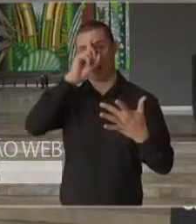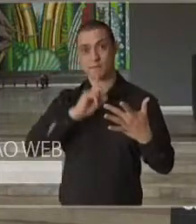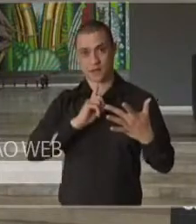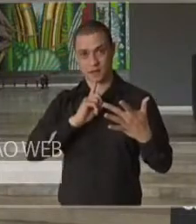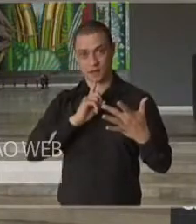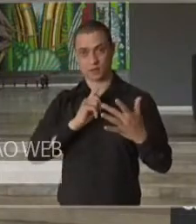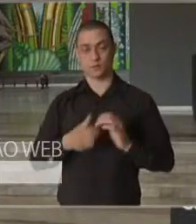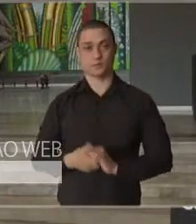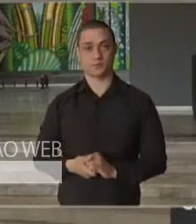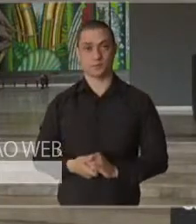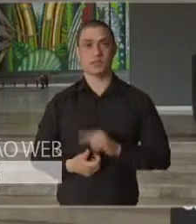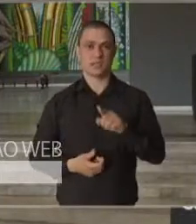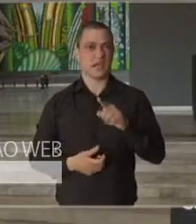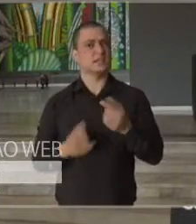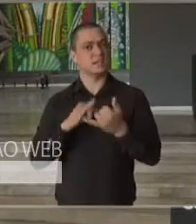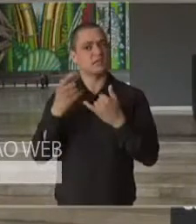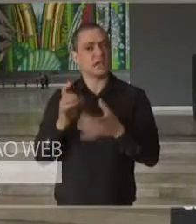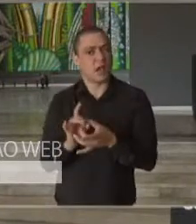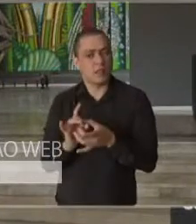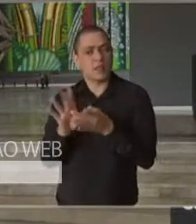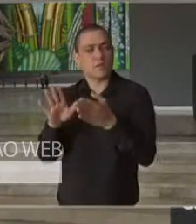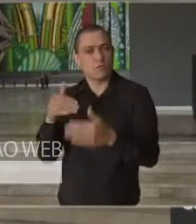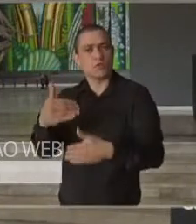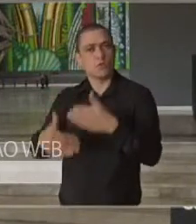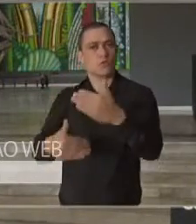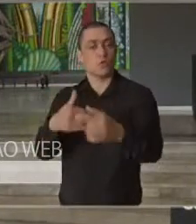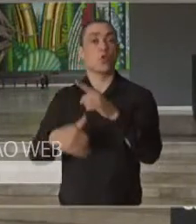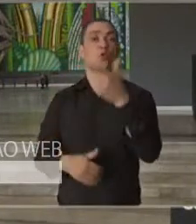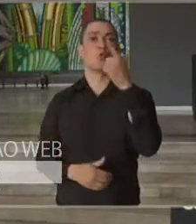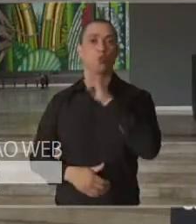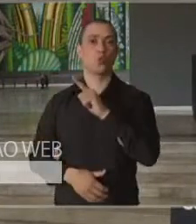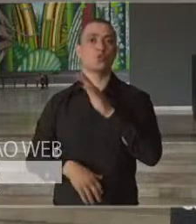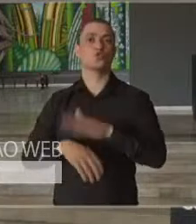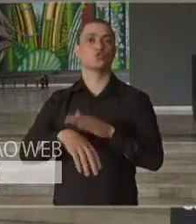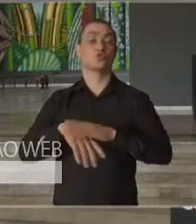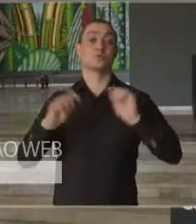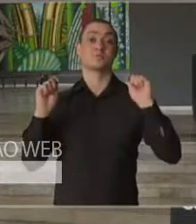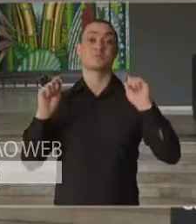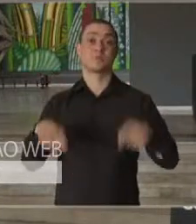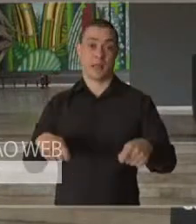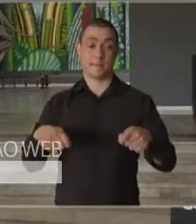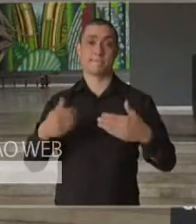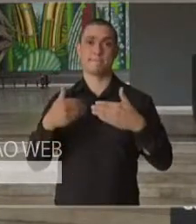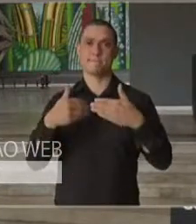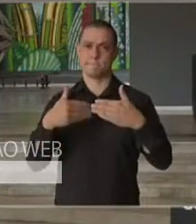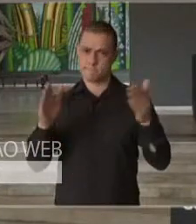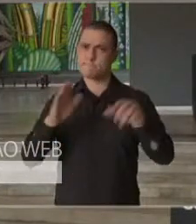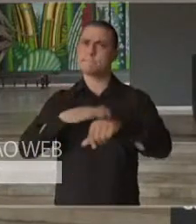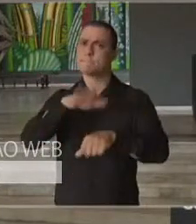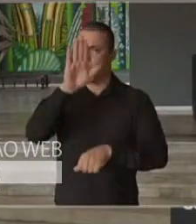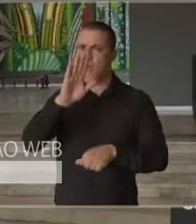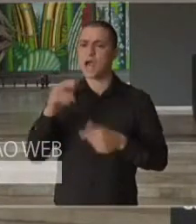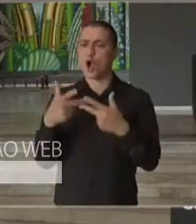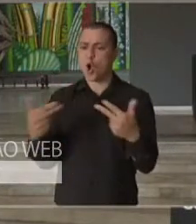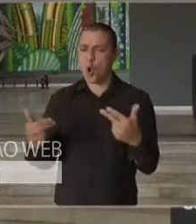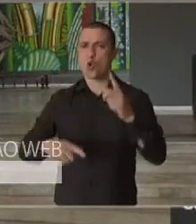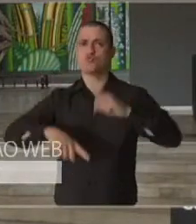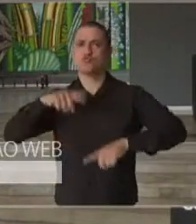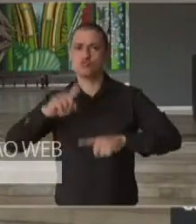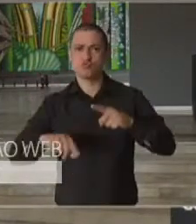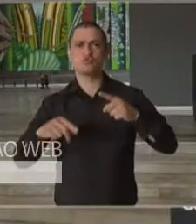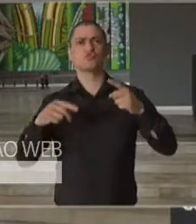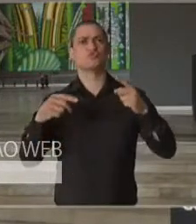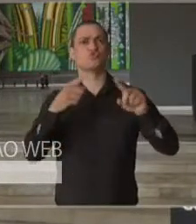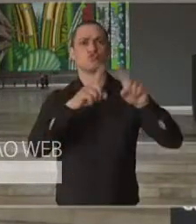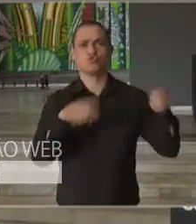na fase amarela, que é a fase de flexibilização, que permite um número bastante considerável de